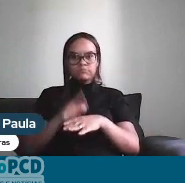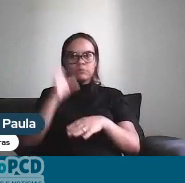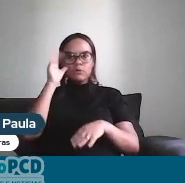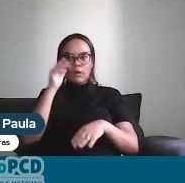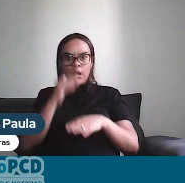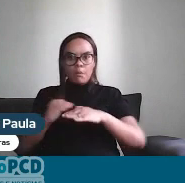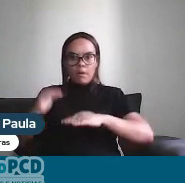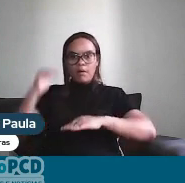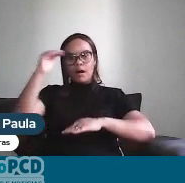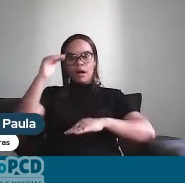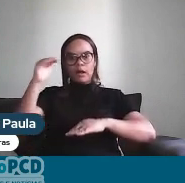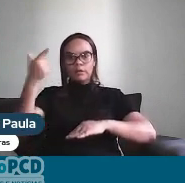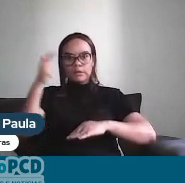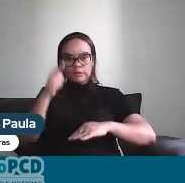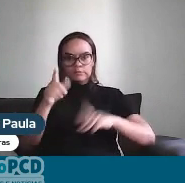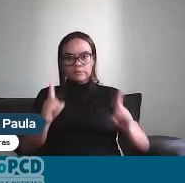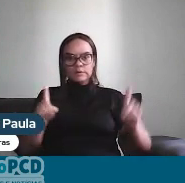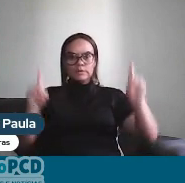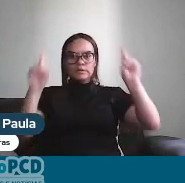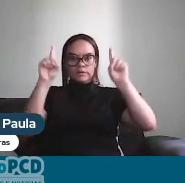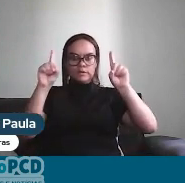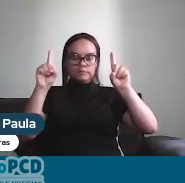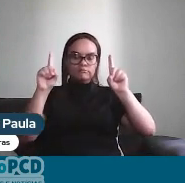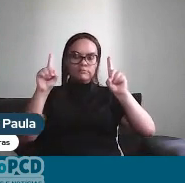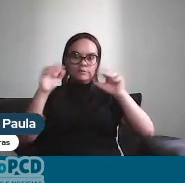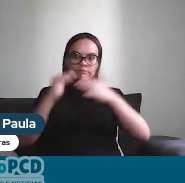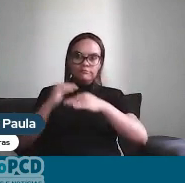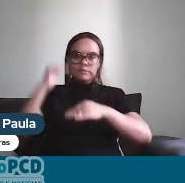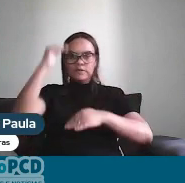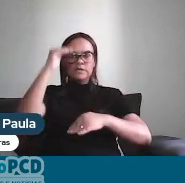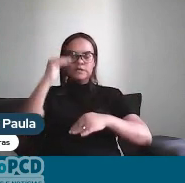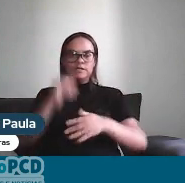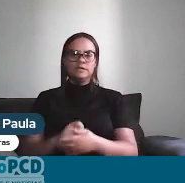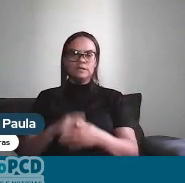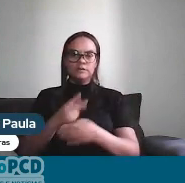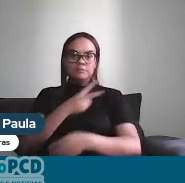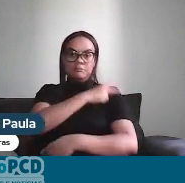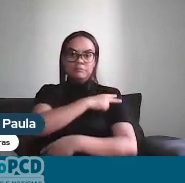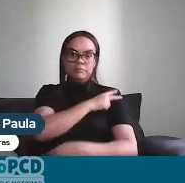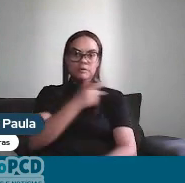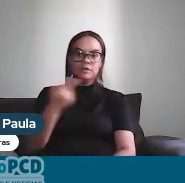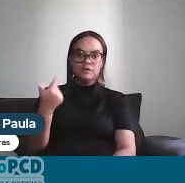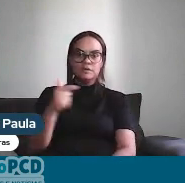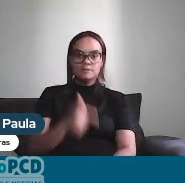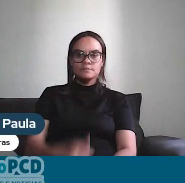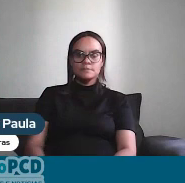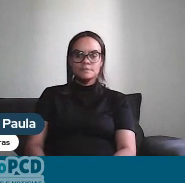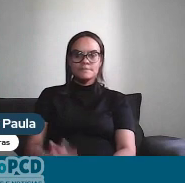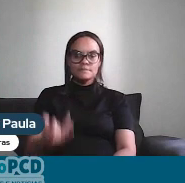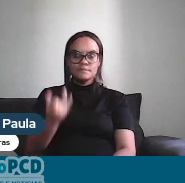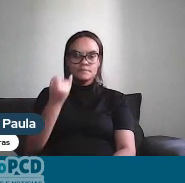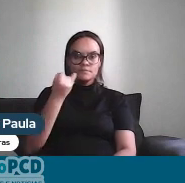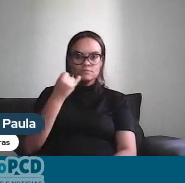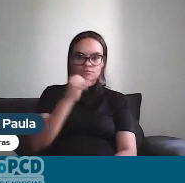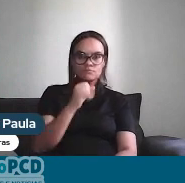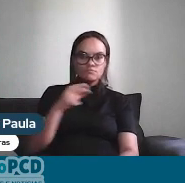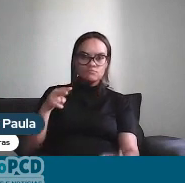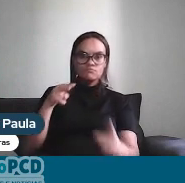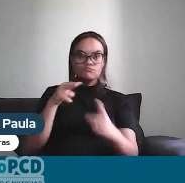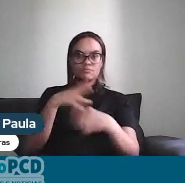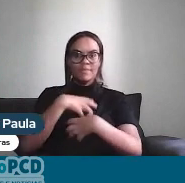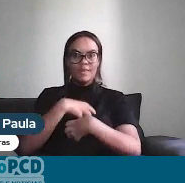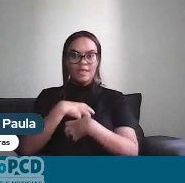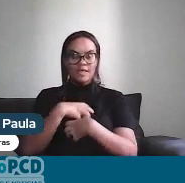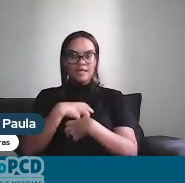tem deficiência ainda não alcança sequer o cargo de gerência. Se nós ficarmos olhando dessa maneira,